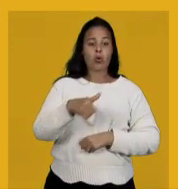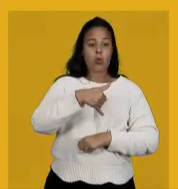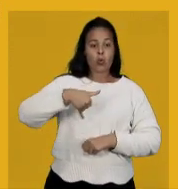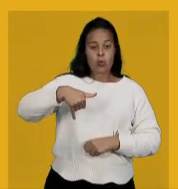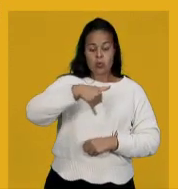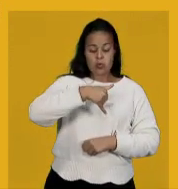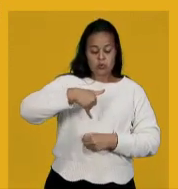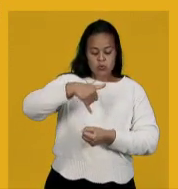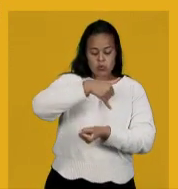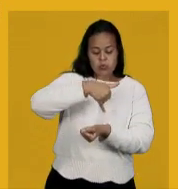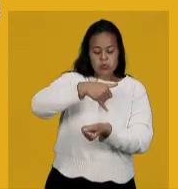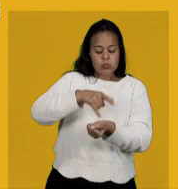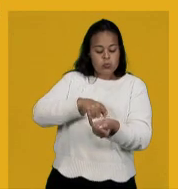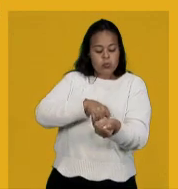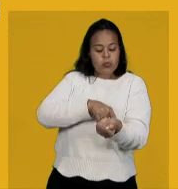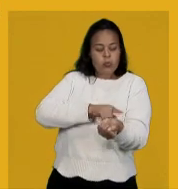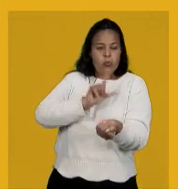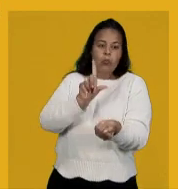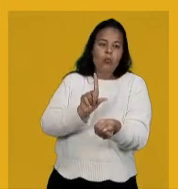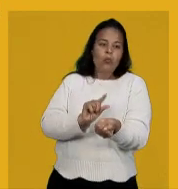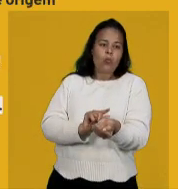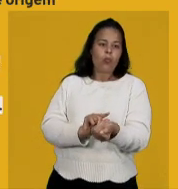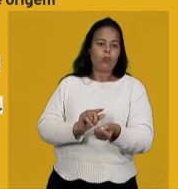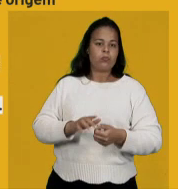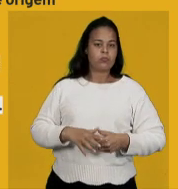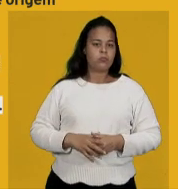no sangue, de gordura no sangue, tá?